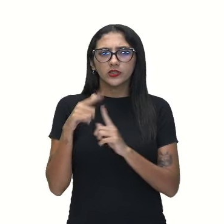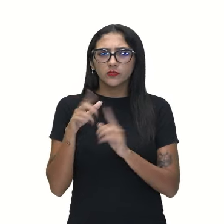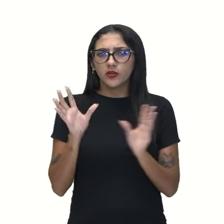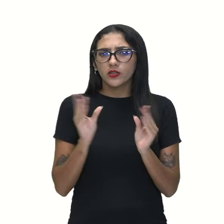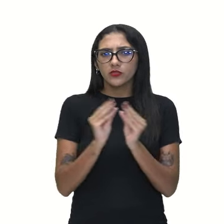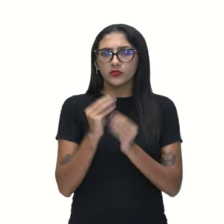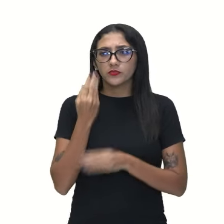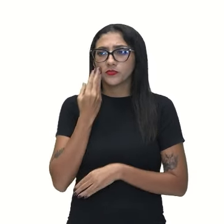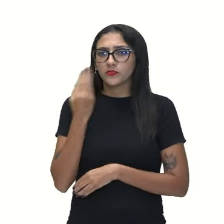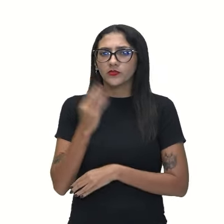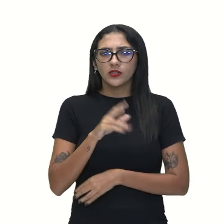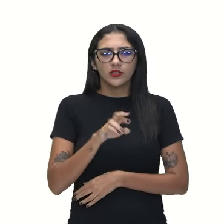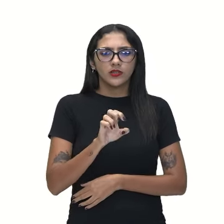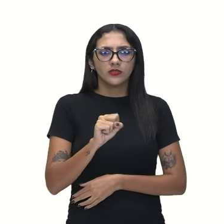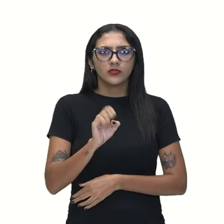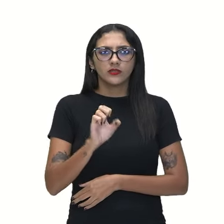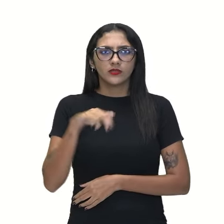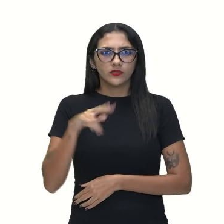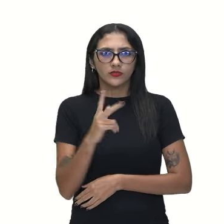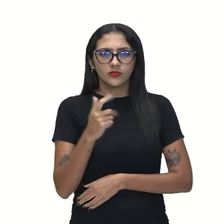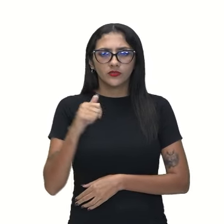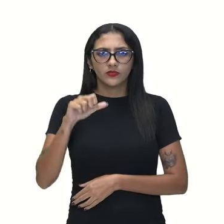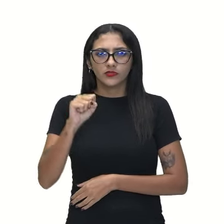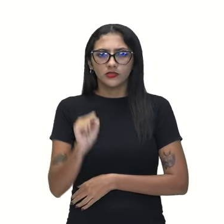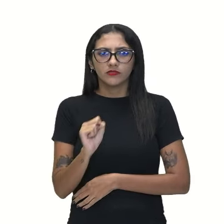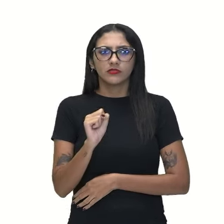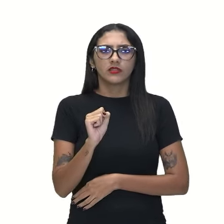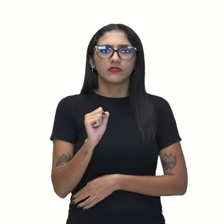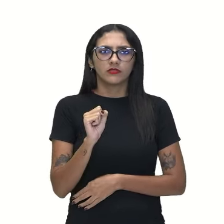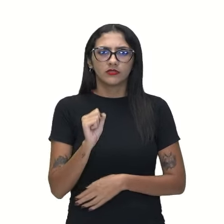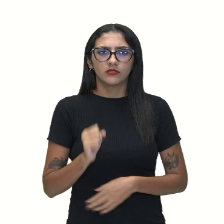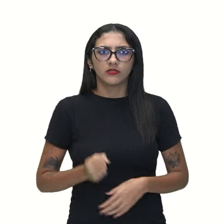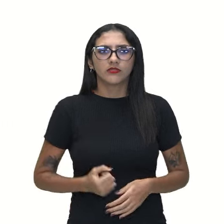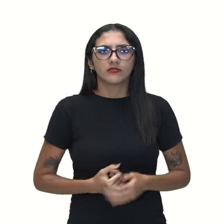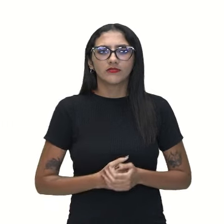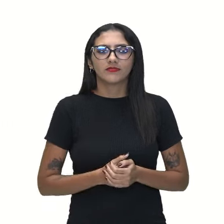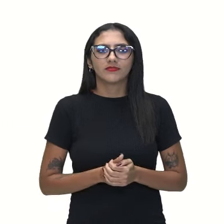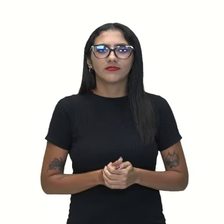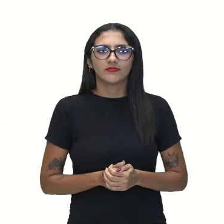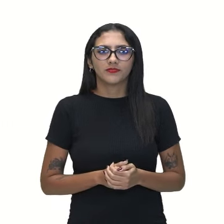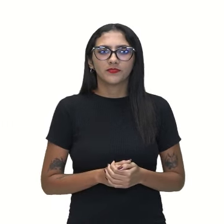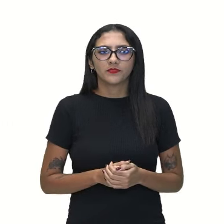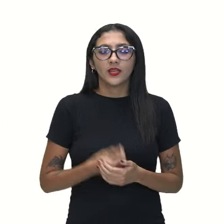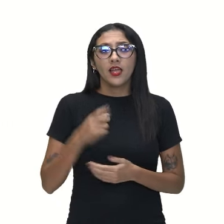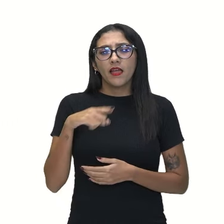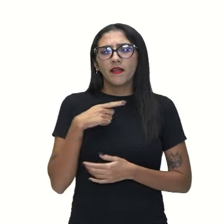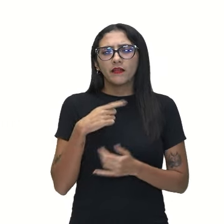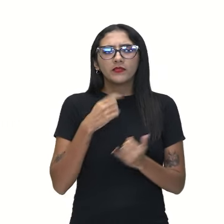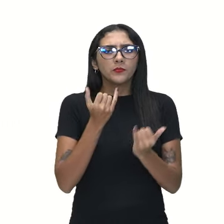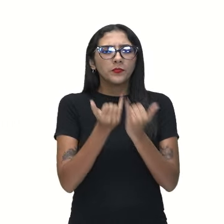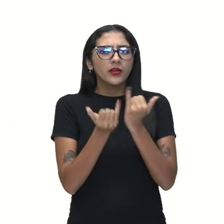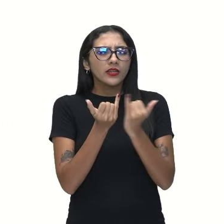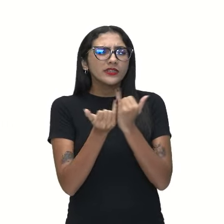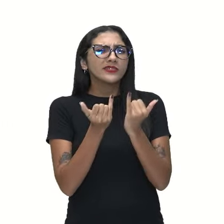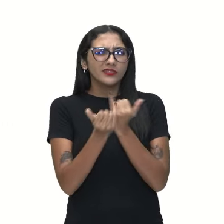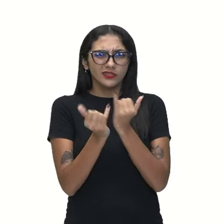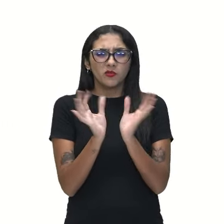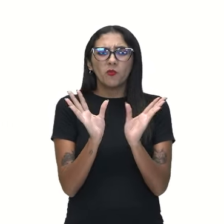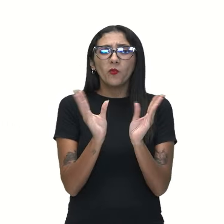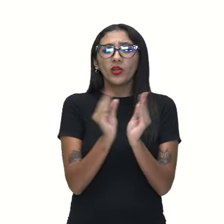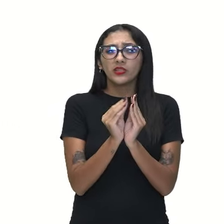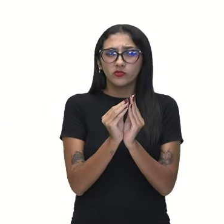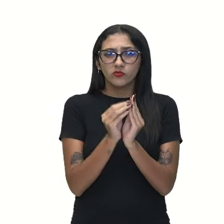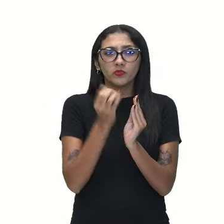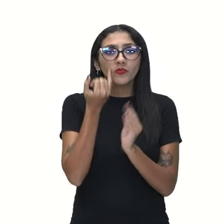as resenhas. E as resenhas, elas são semelhantes a um resumo